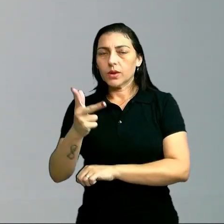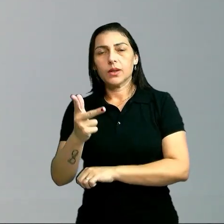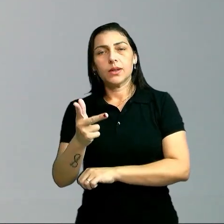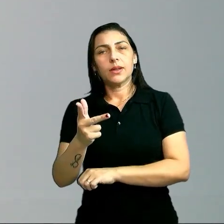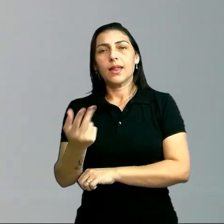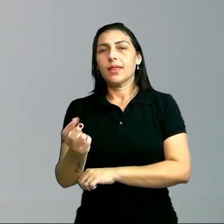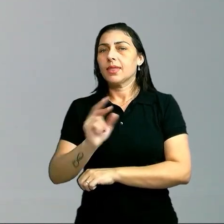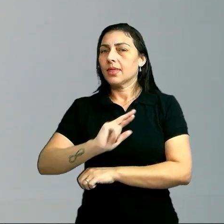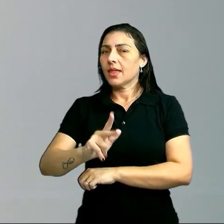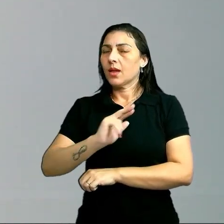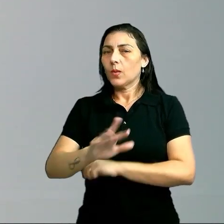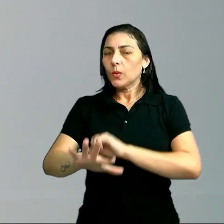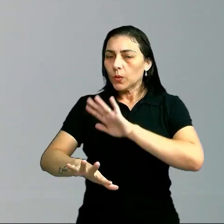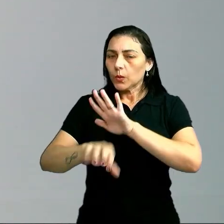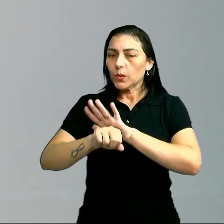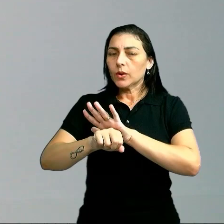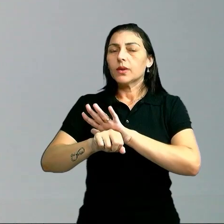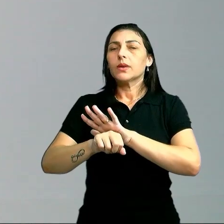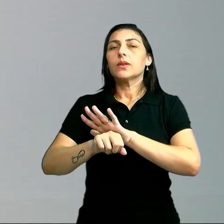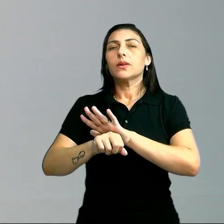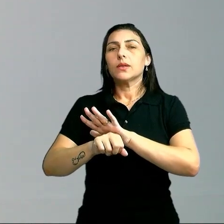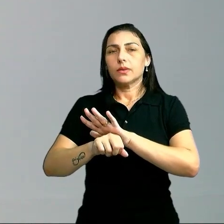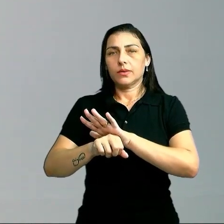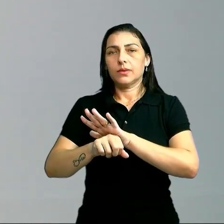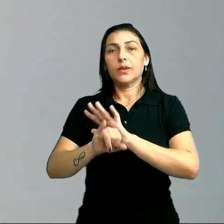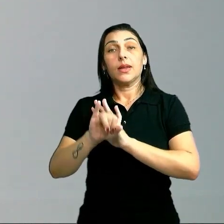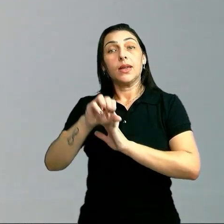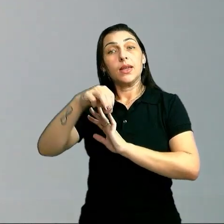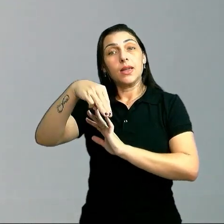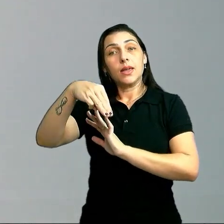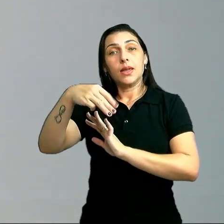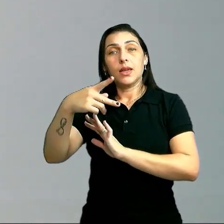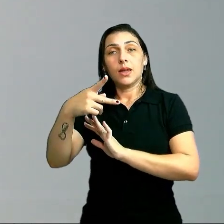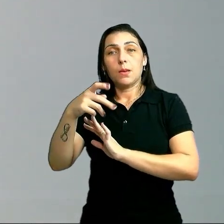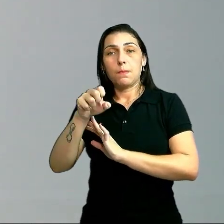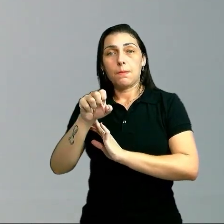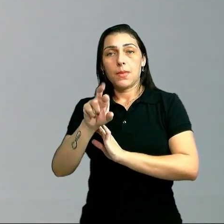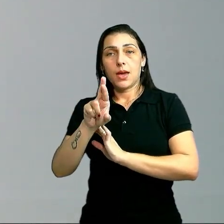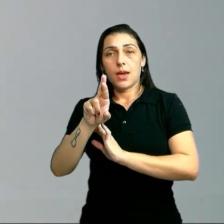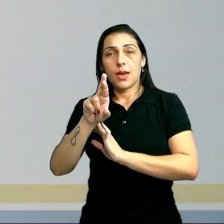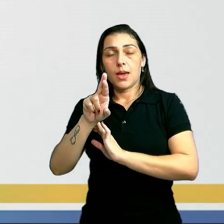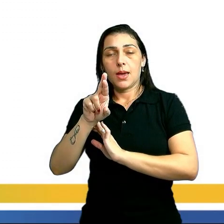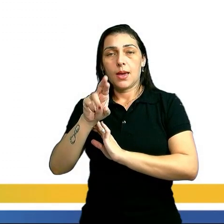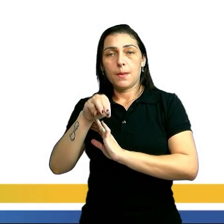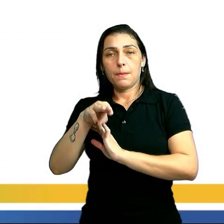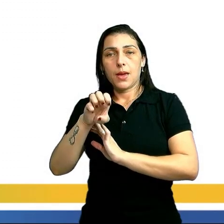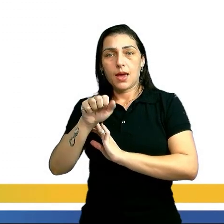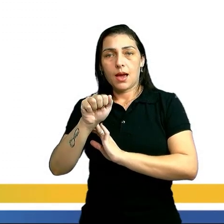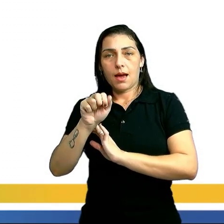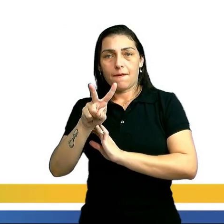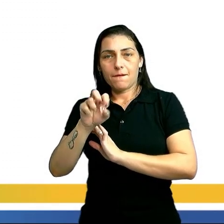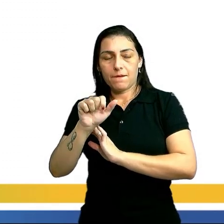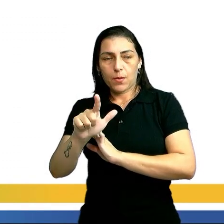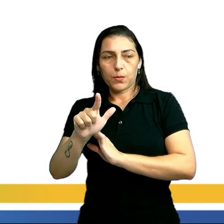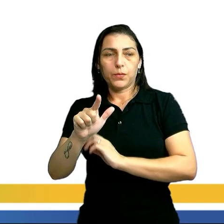ela não é absorvente, ela vai ser impermeável. Então, de cara, a gente já não fica com essa alternativa